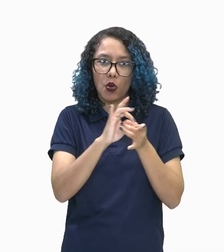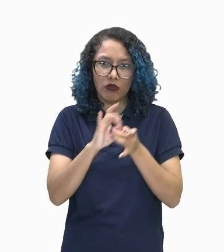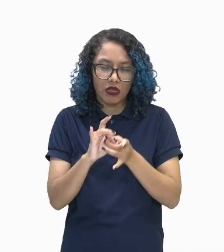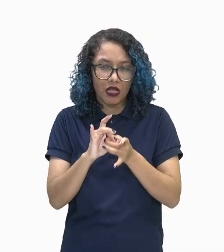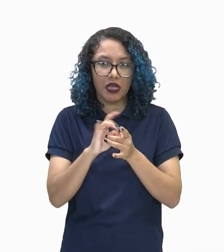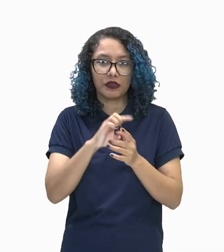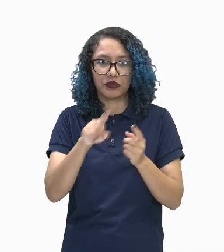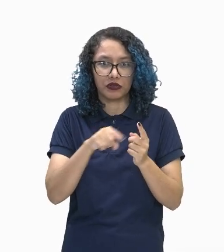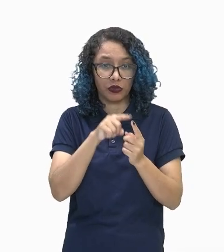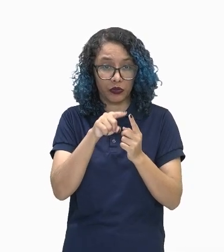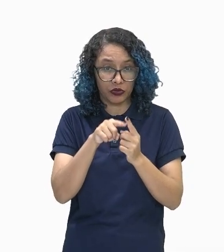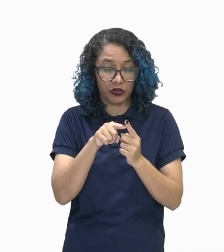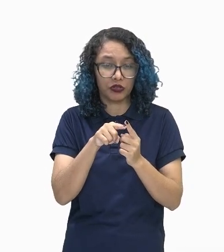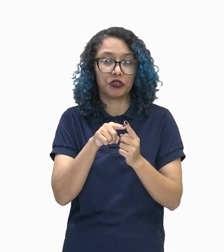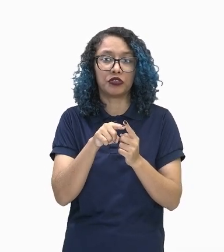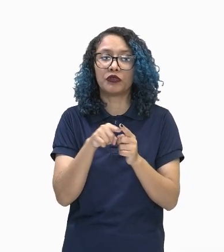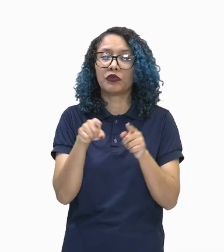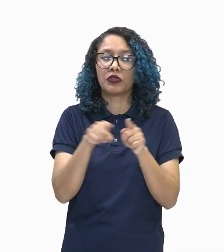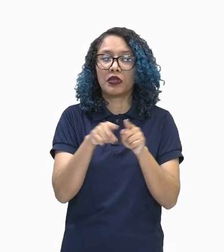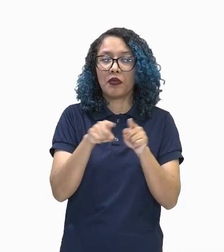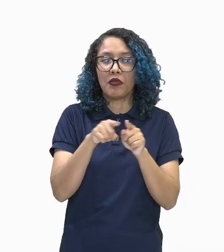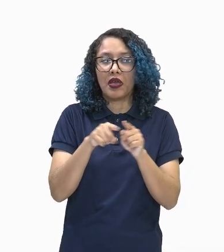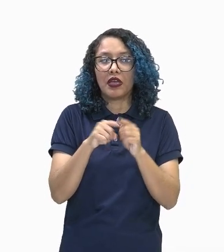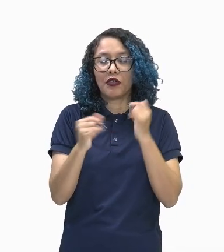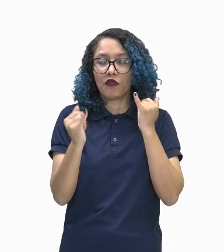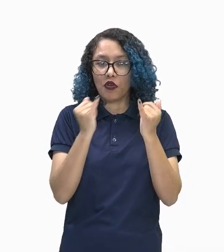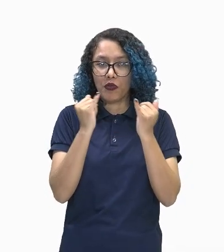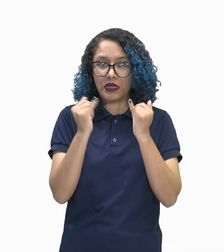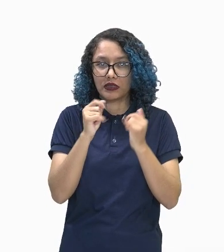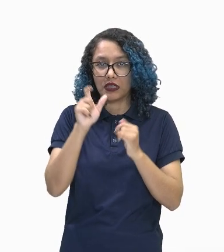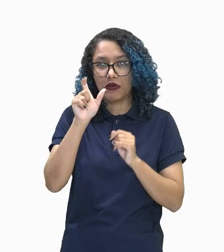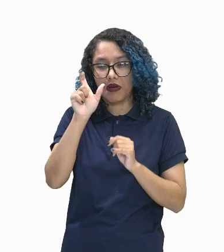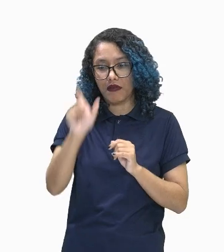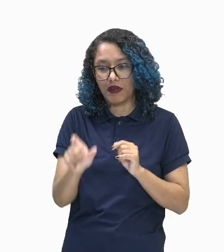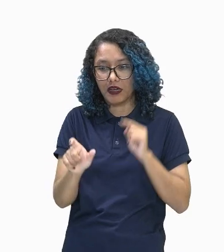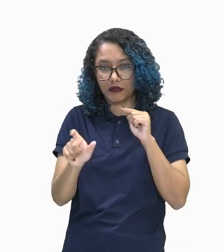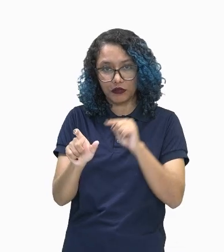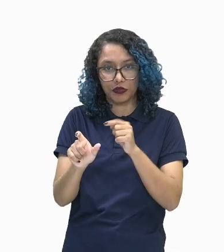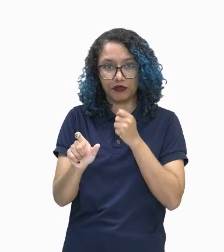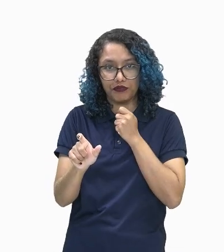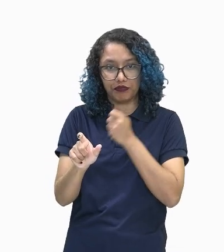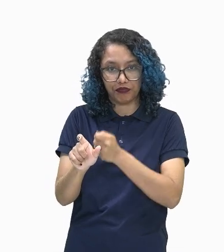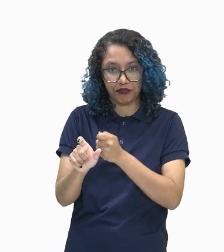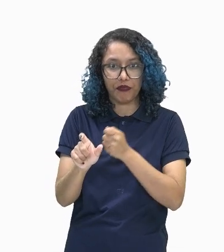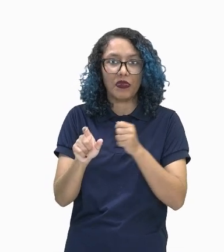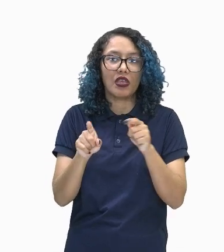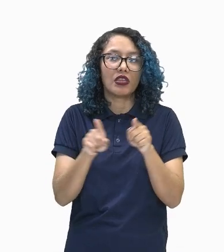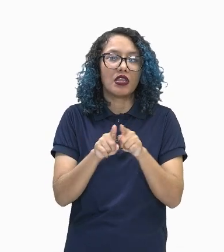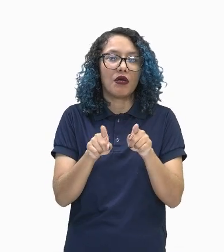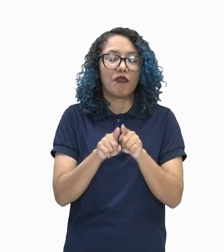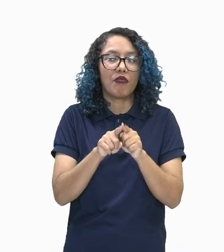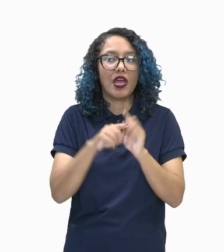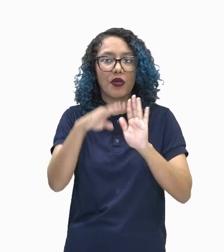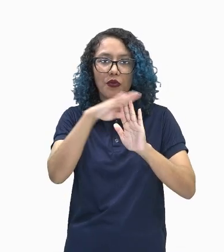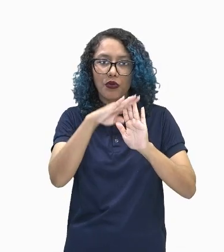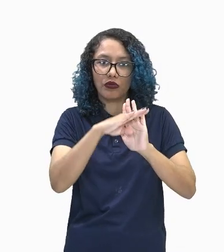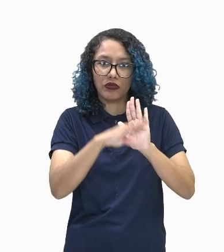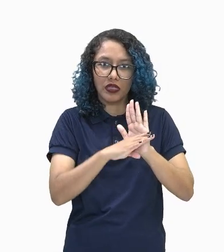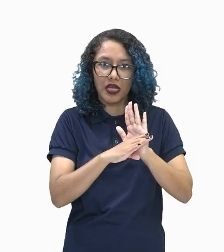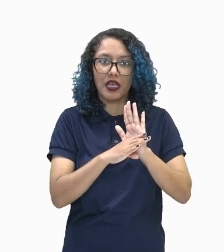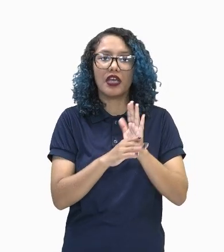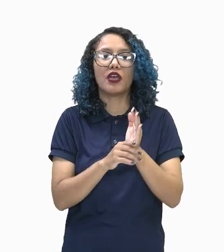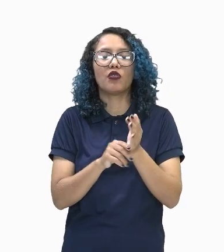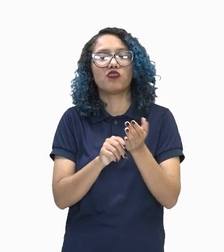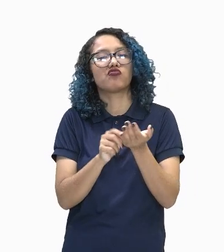contexto, objetivos, informações sobre o entrevistado, roteiro, edição escrita